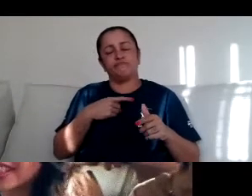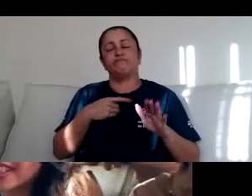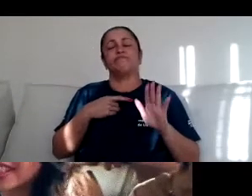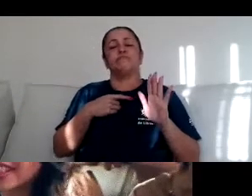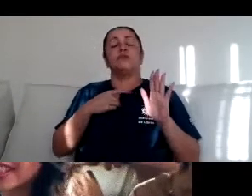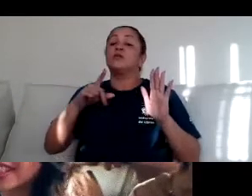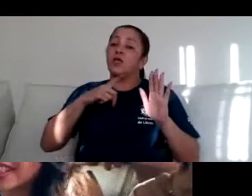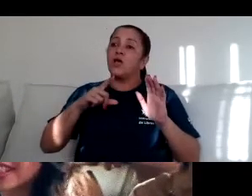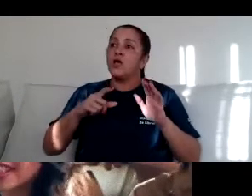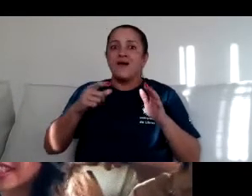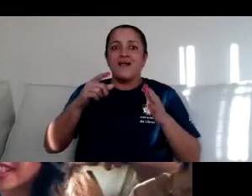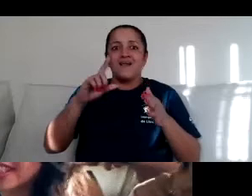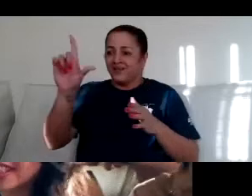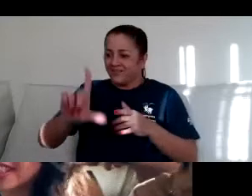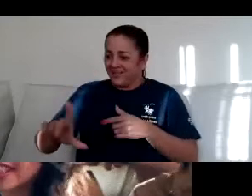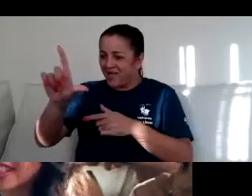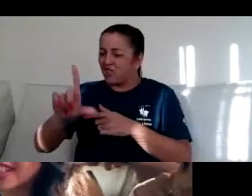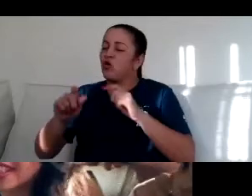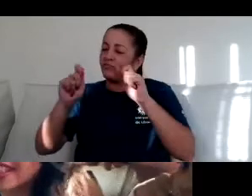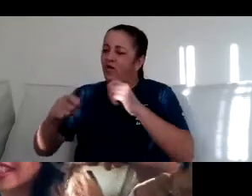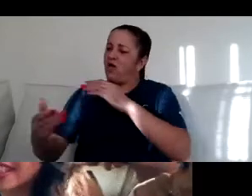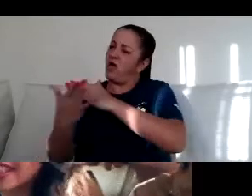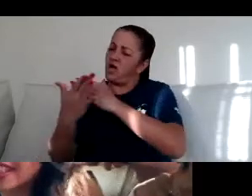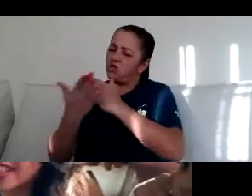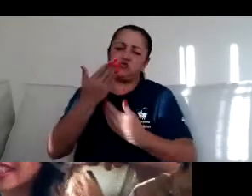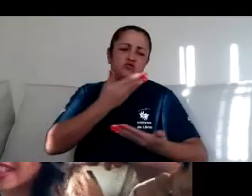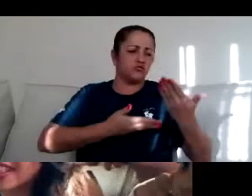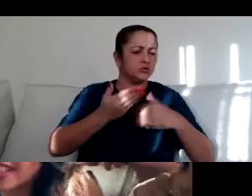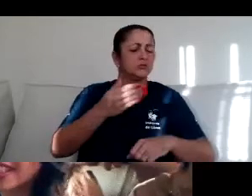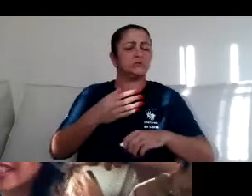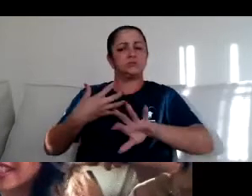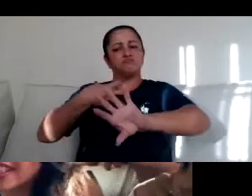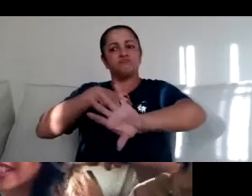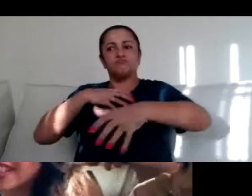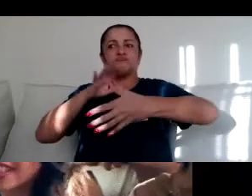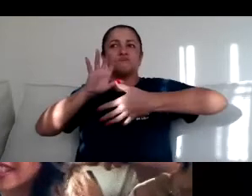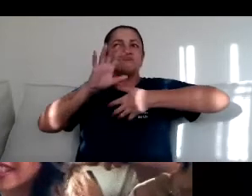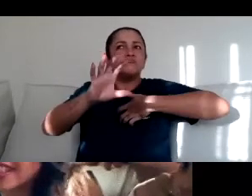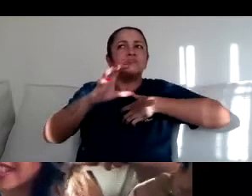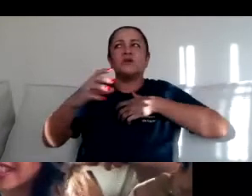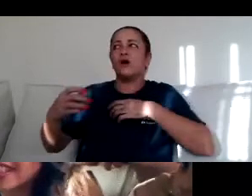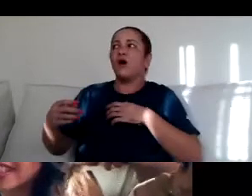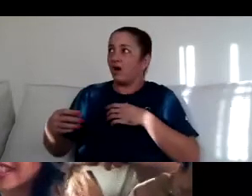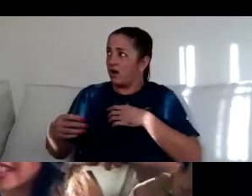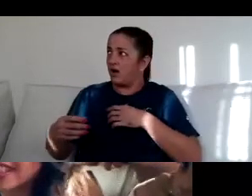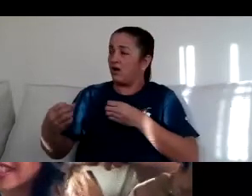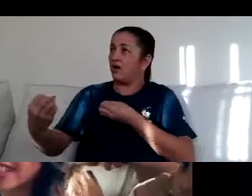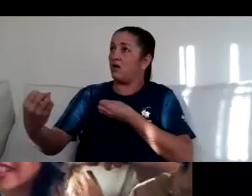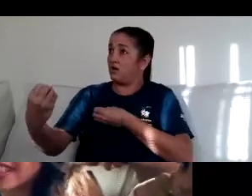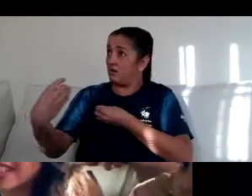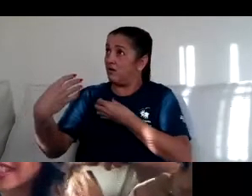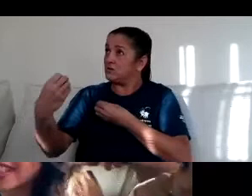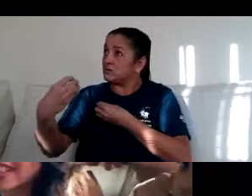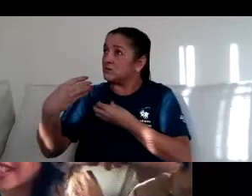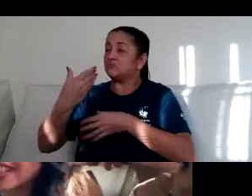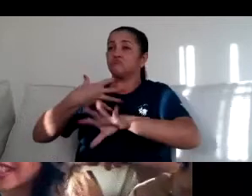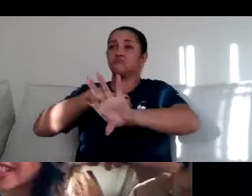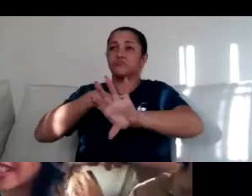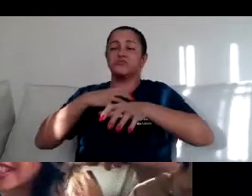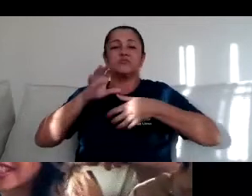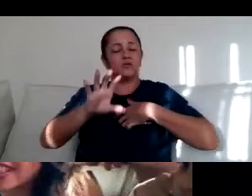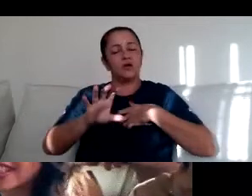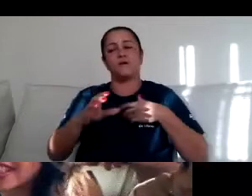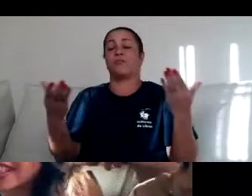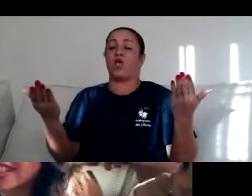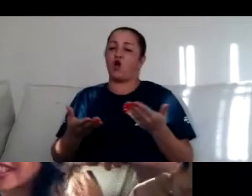para nos ajudar no exercício de se colocar no lugar do outro. É isso, a minha fala, e eu quero